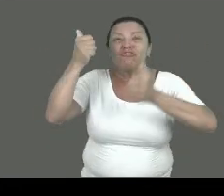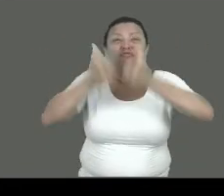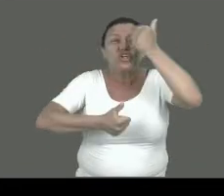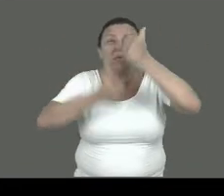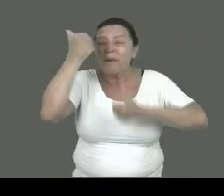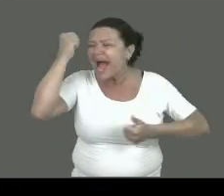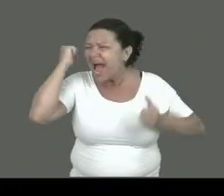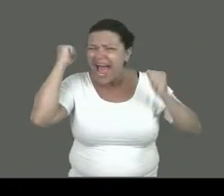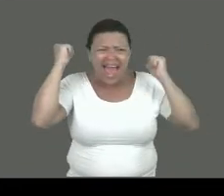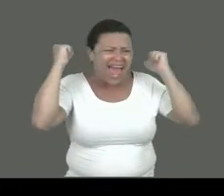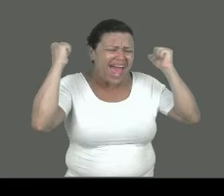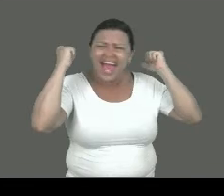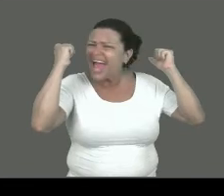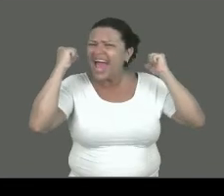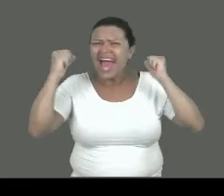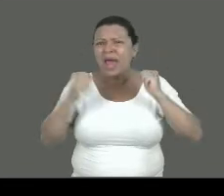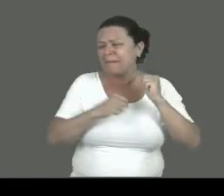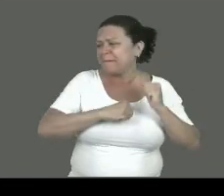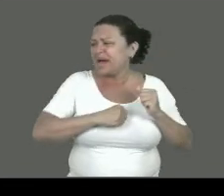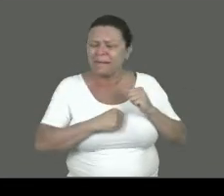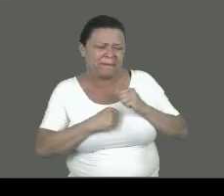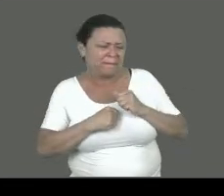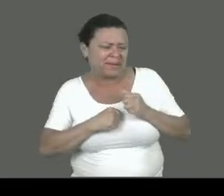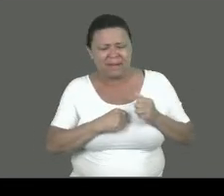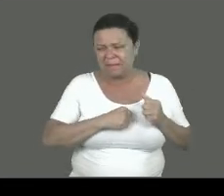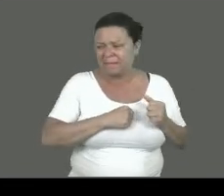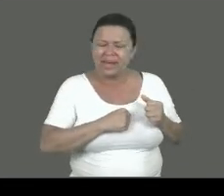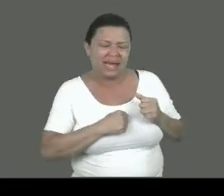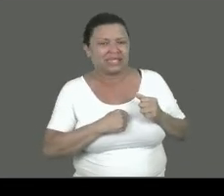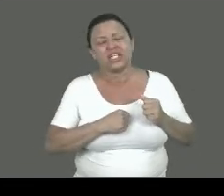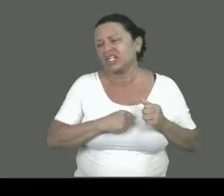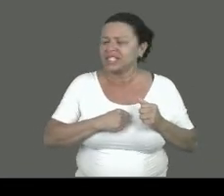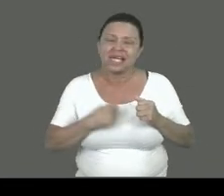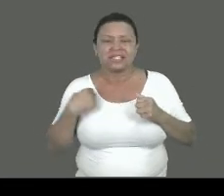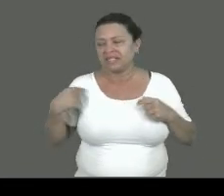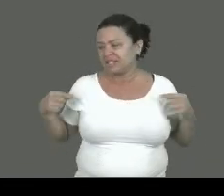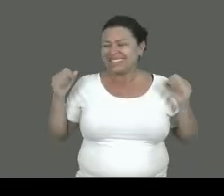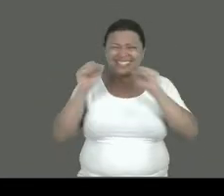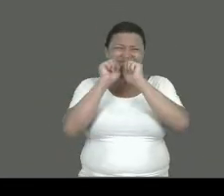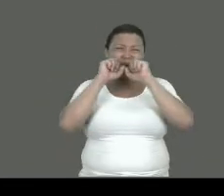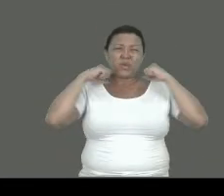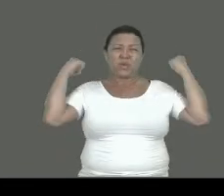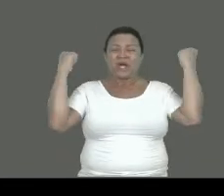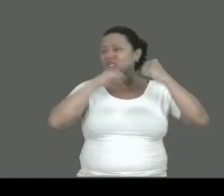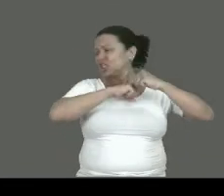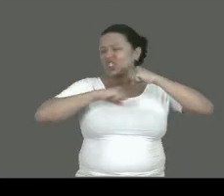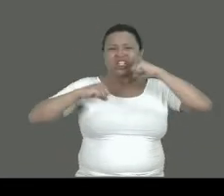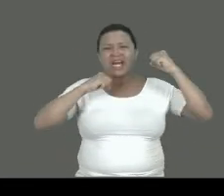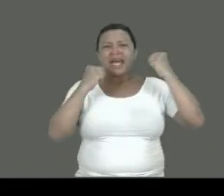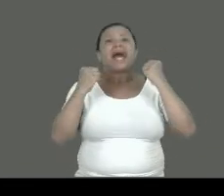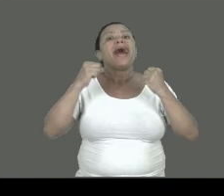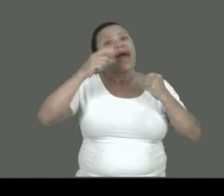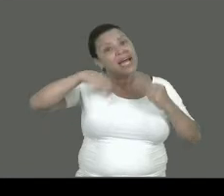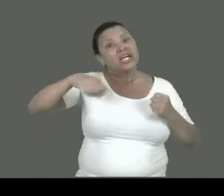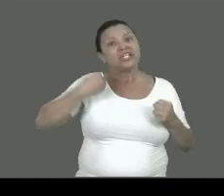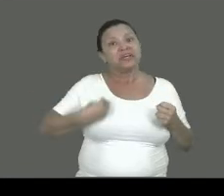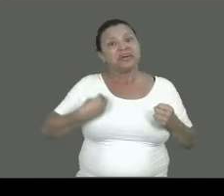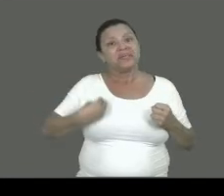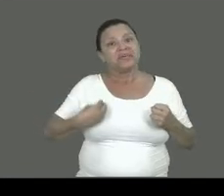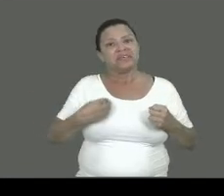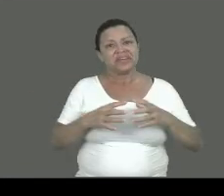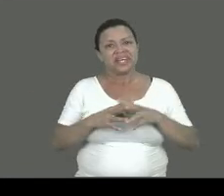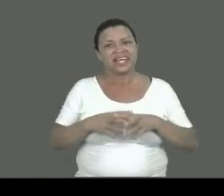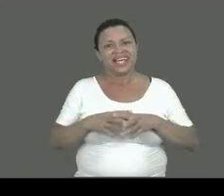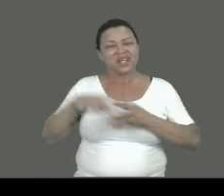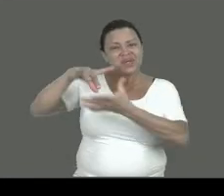lotado. Estamos ali esbarrando com aquelas pessoas que estão ao nosso lado, nos acotovelando. É assim que a gente vive